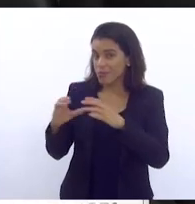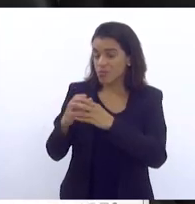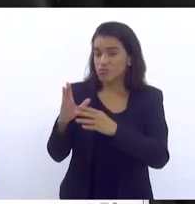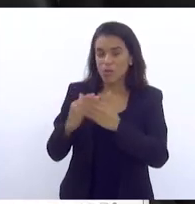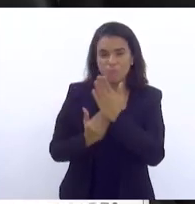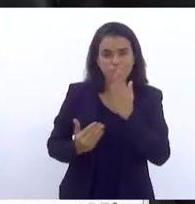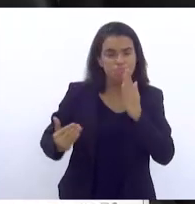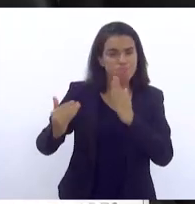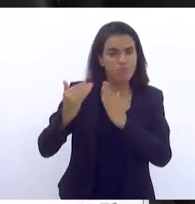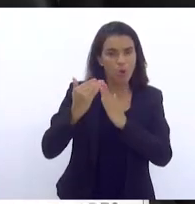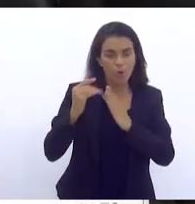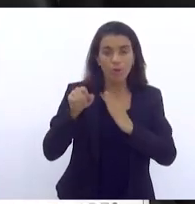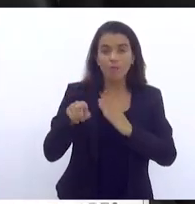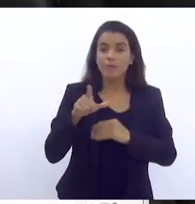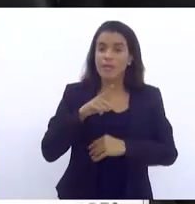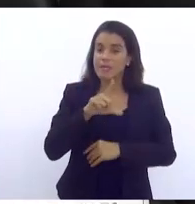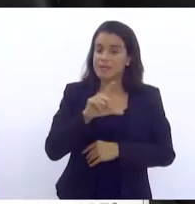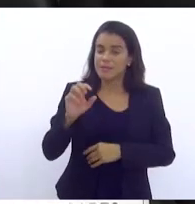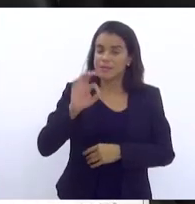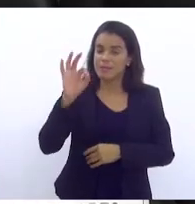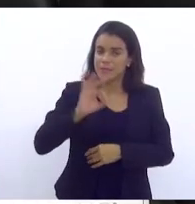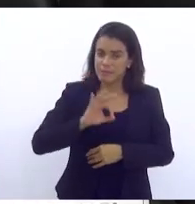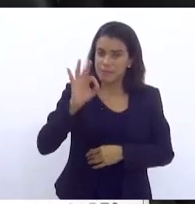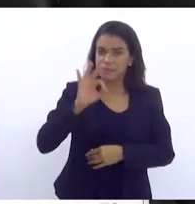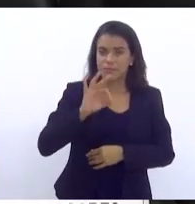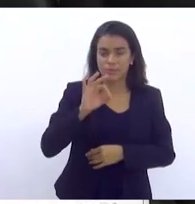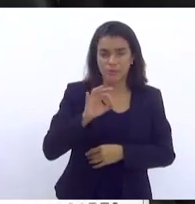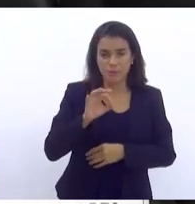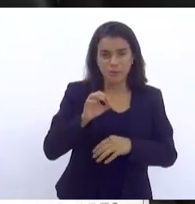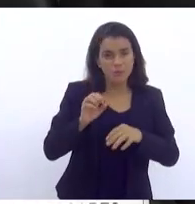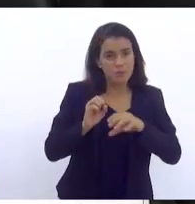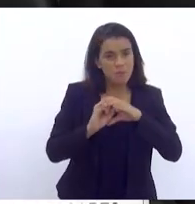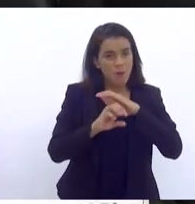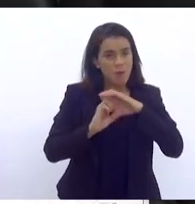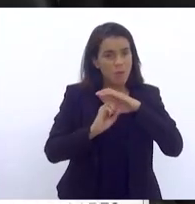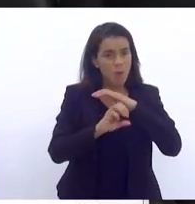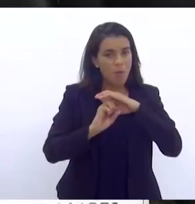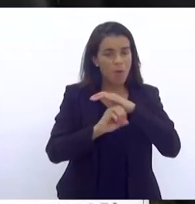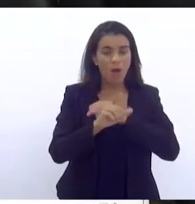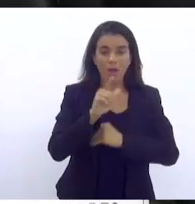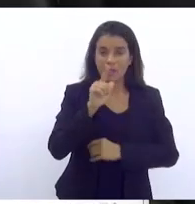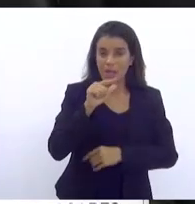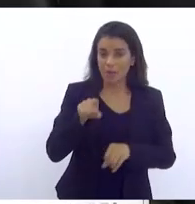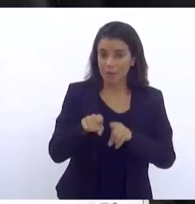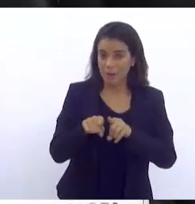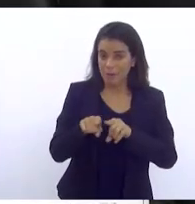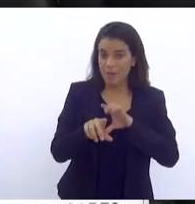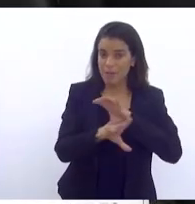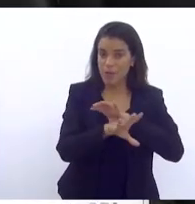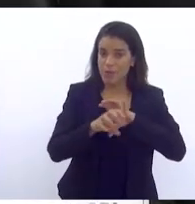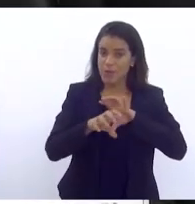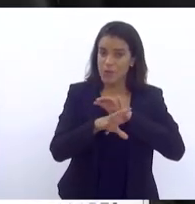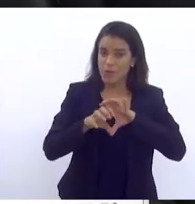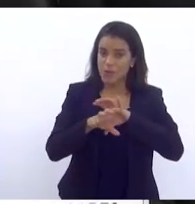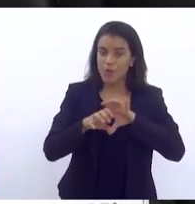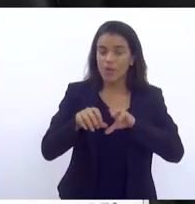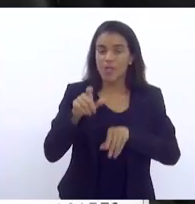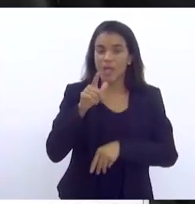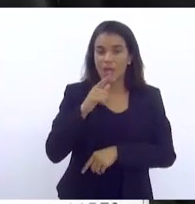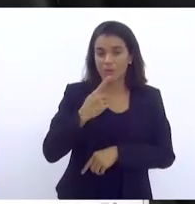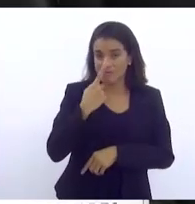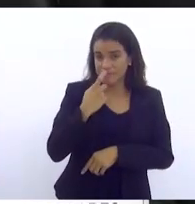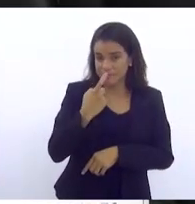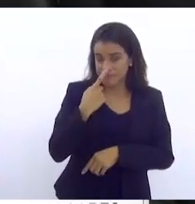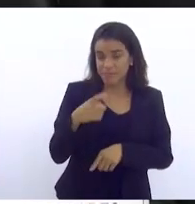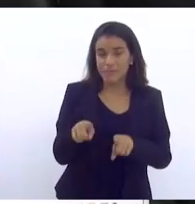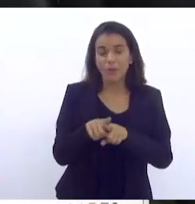saneamento hoje ela tem 100% de abastecimento de água e 95% de coleta tratamento de esgotos as outras duas no